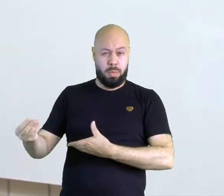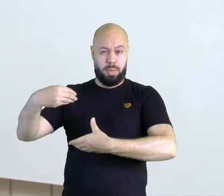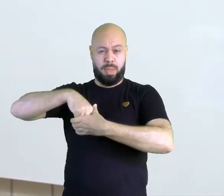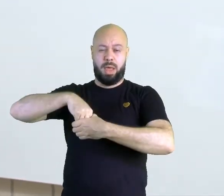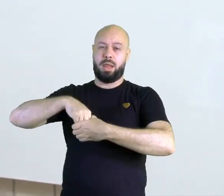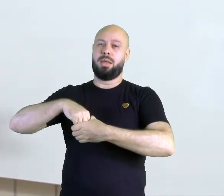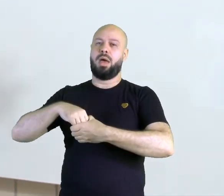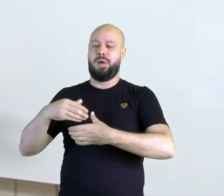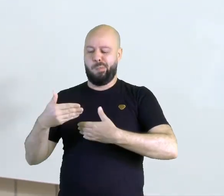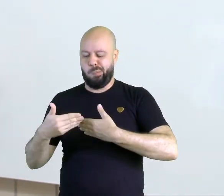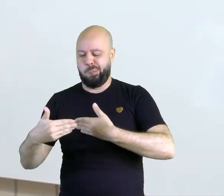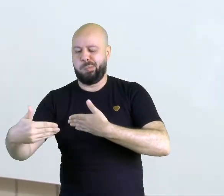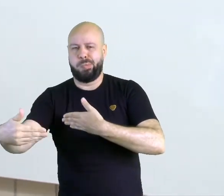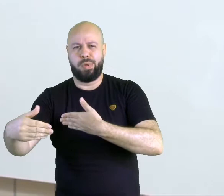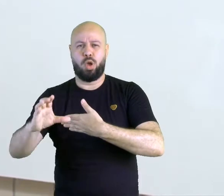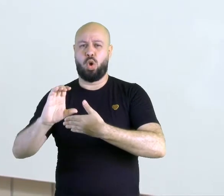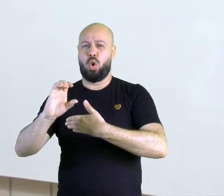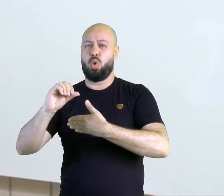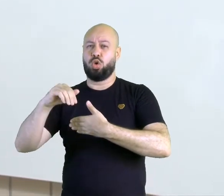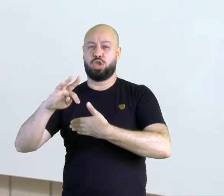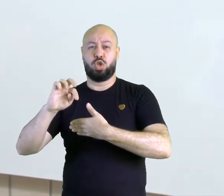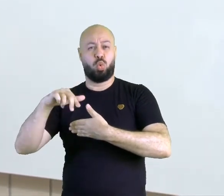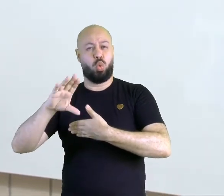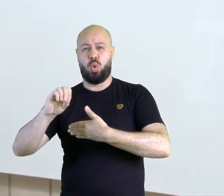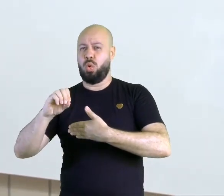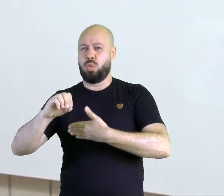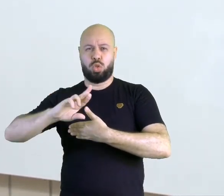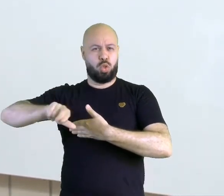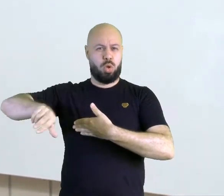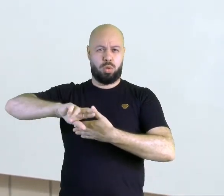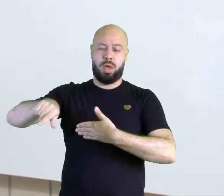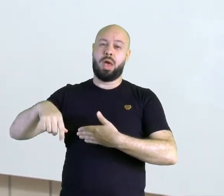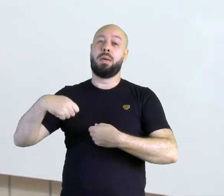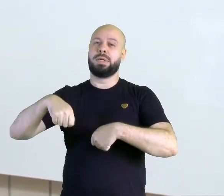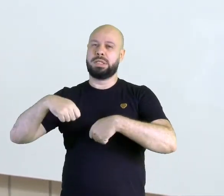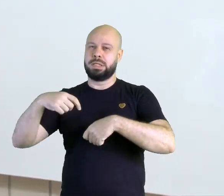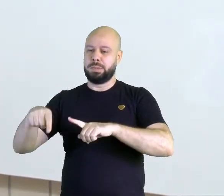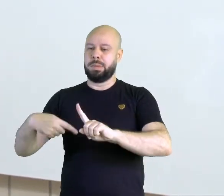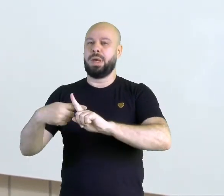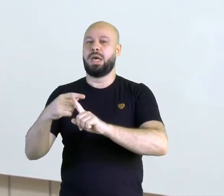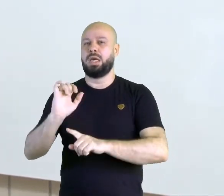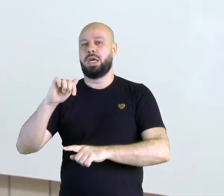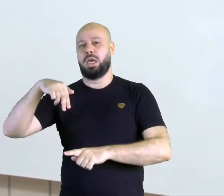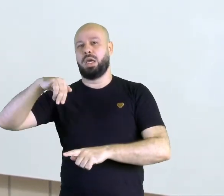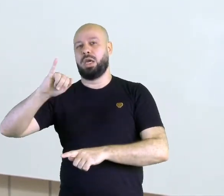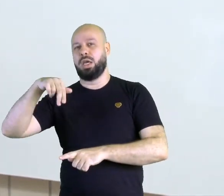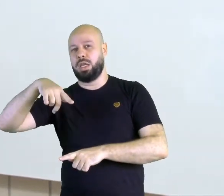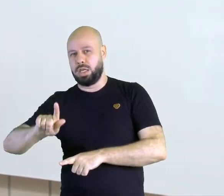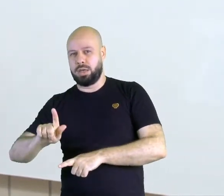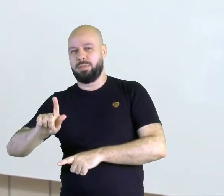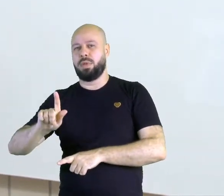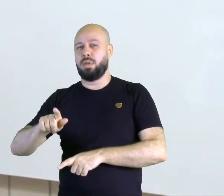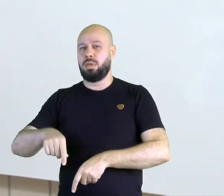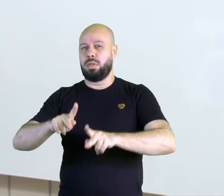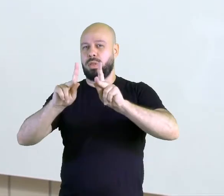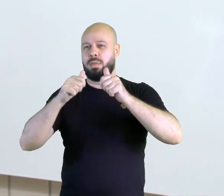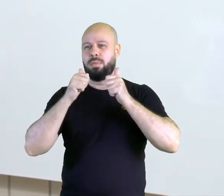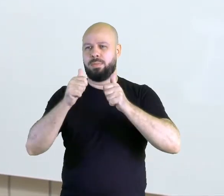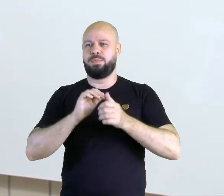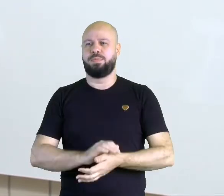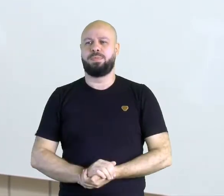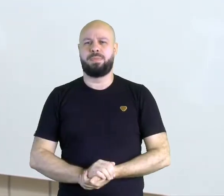tá certo? E também eu acrescento o ing. Beleza? Ok? Alright? Então, essa é a